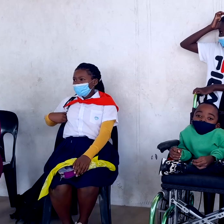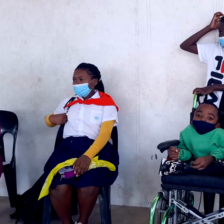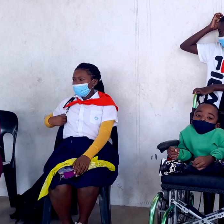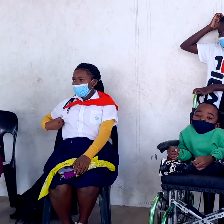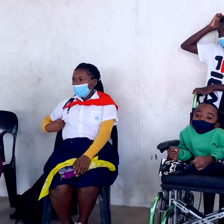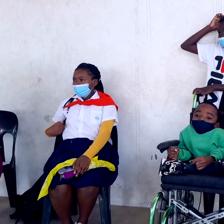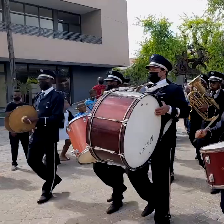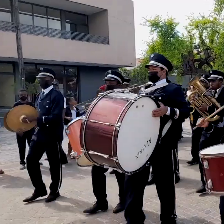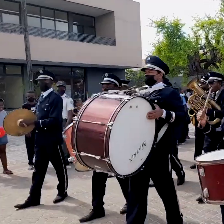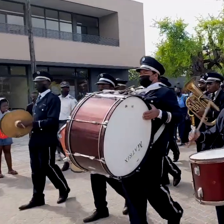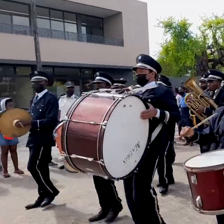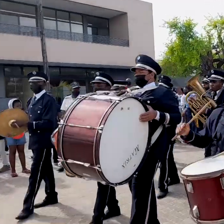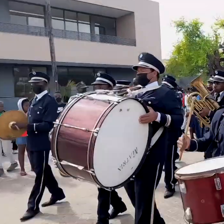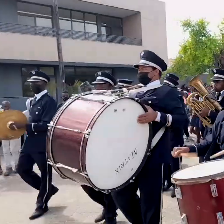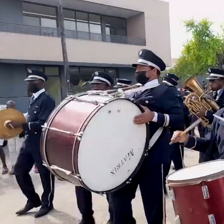Música